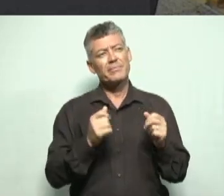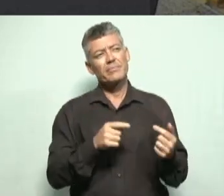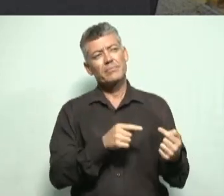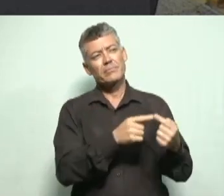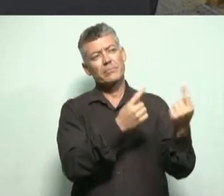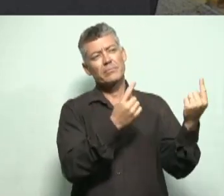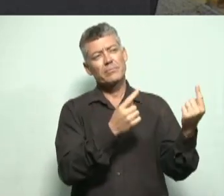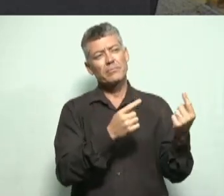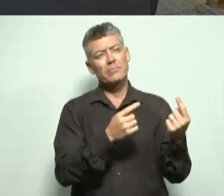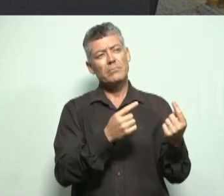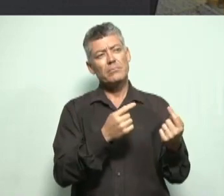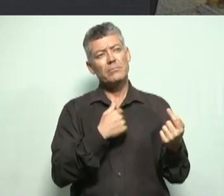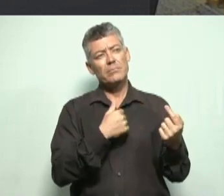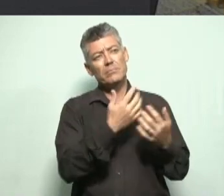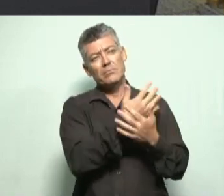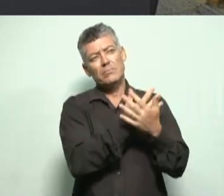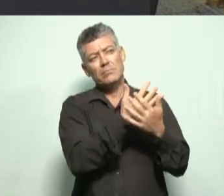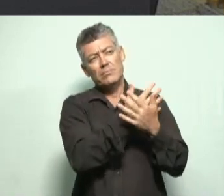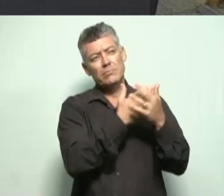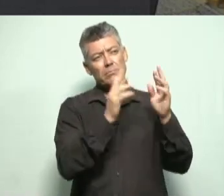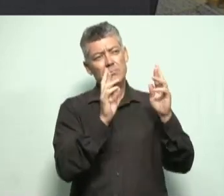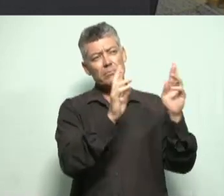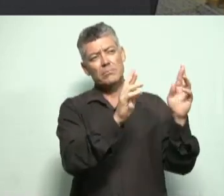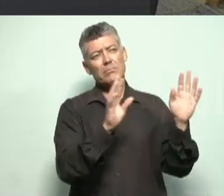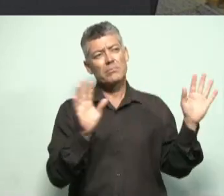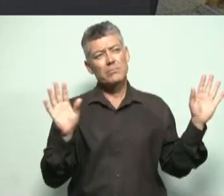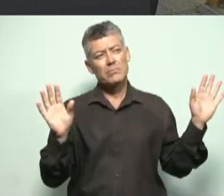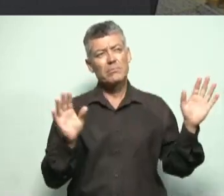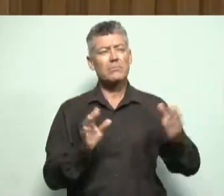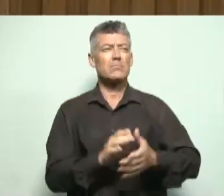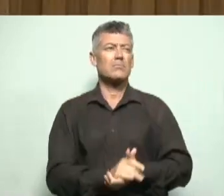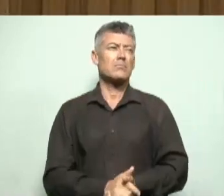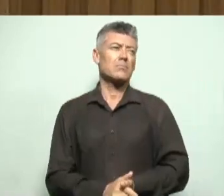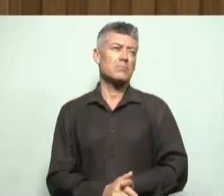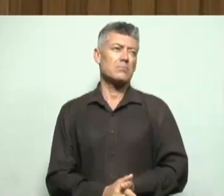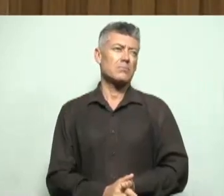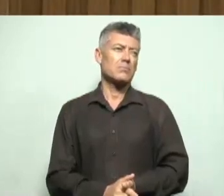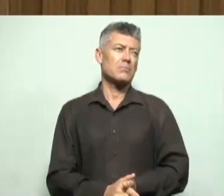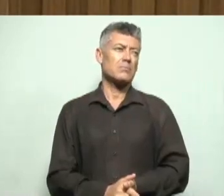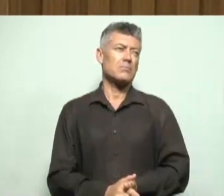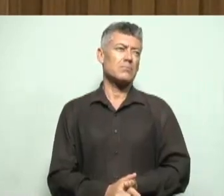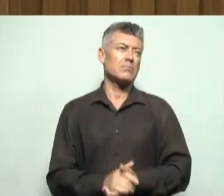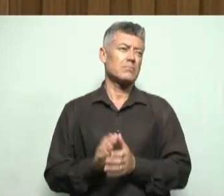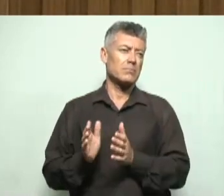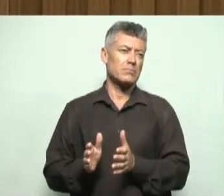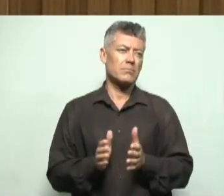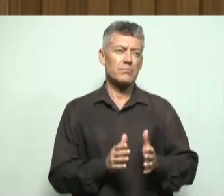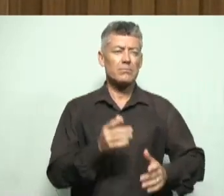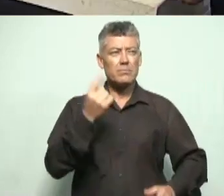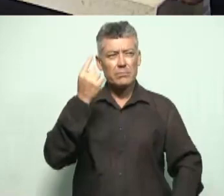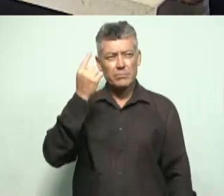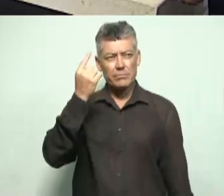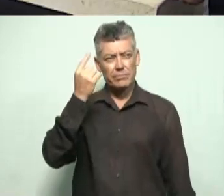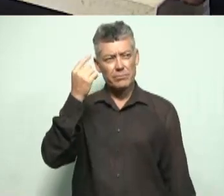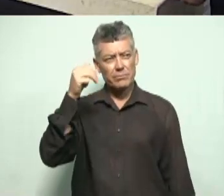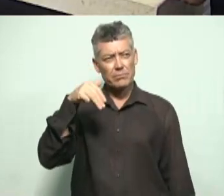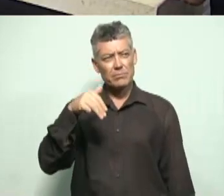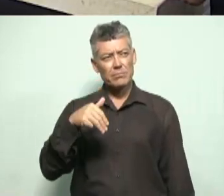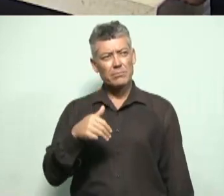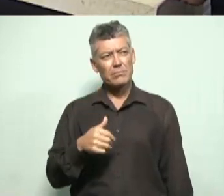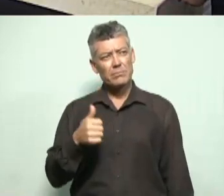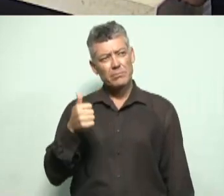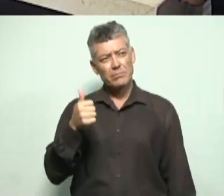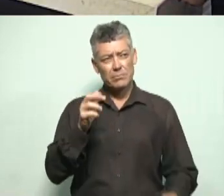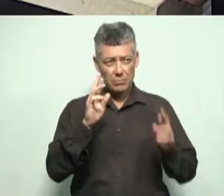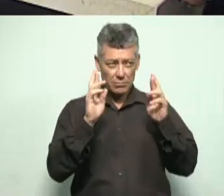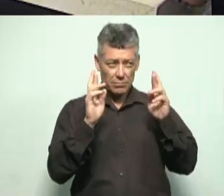é uma cantora que merece todo o respeito. Vou finalizar. Muito obrigado. Só pela ordem aqui, um minuto só. Pois não, o senhor tem precedência. Com todo o